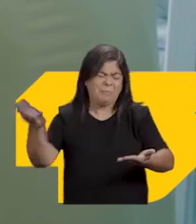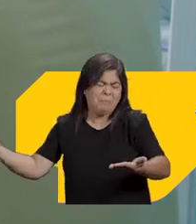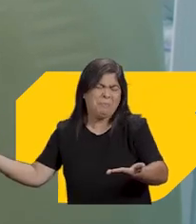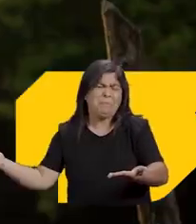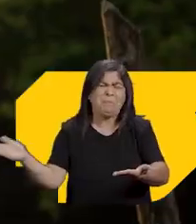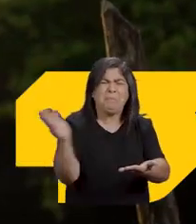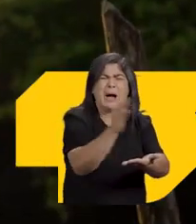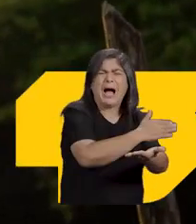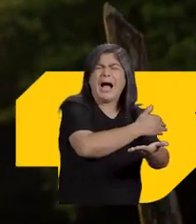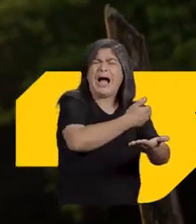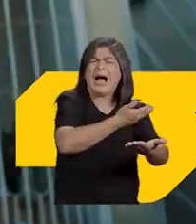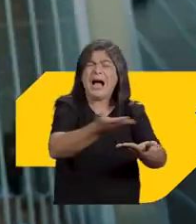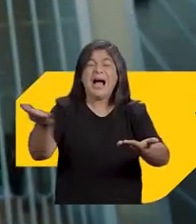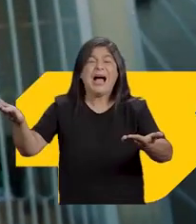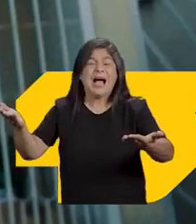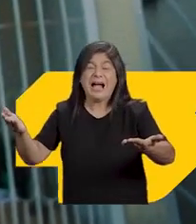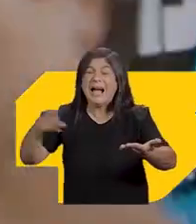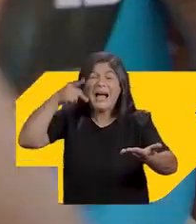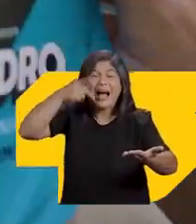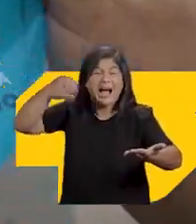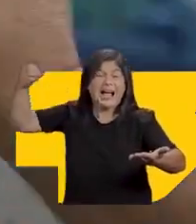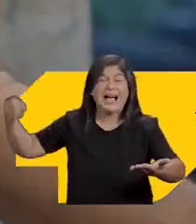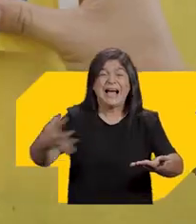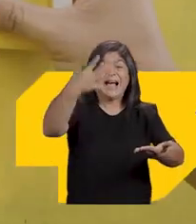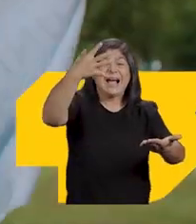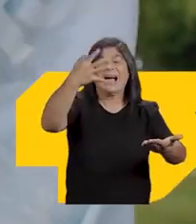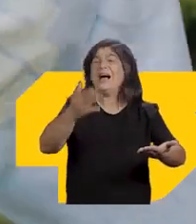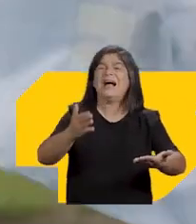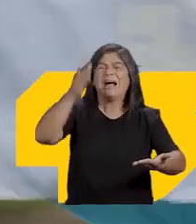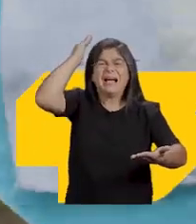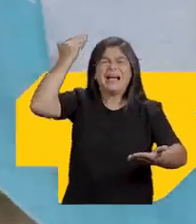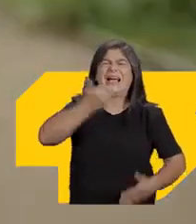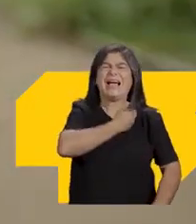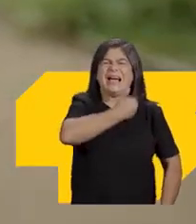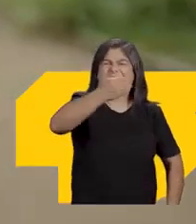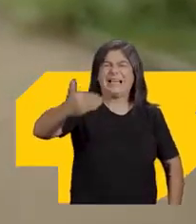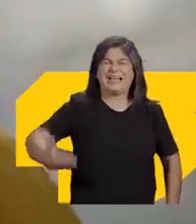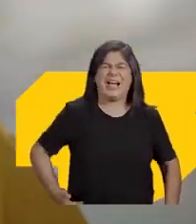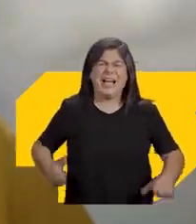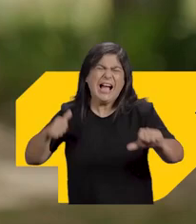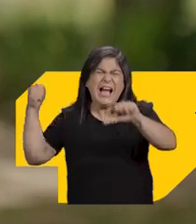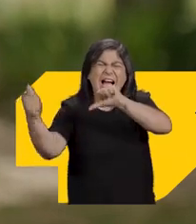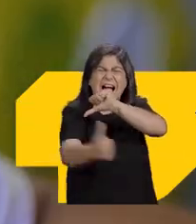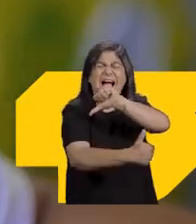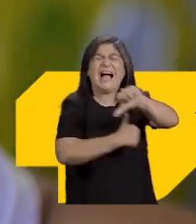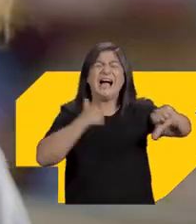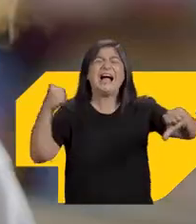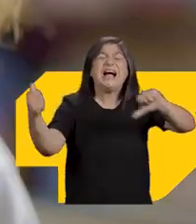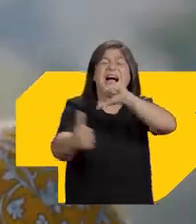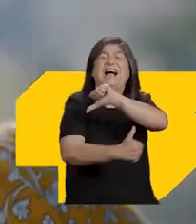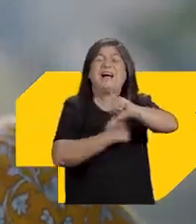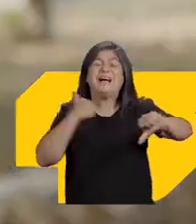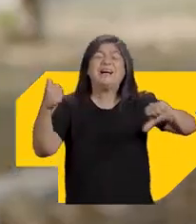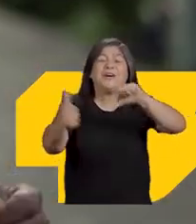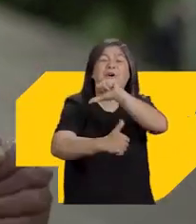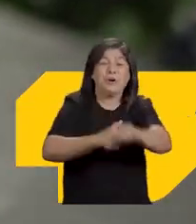Coração da nova Paraíba virou, agora é Pedro pra